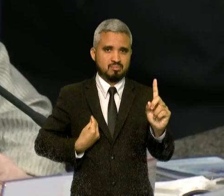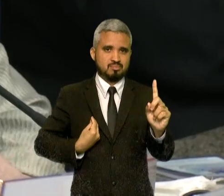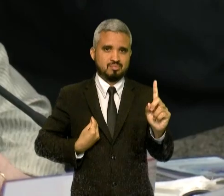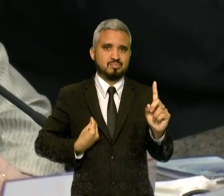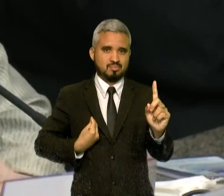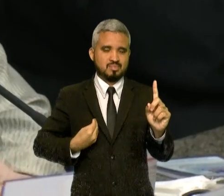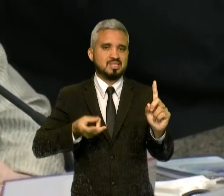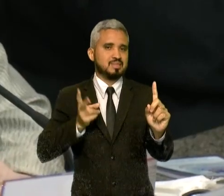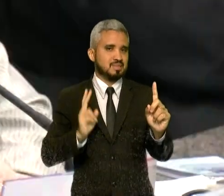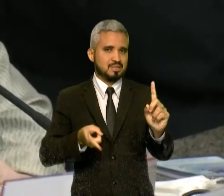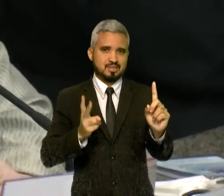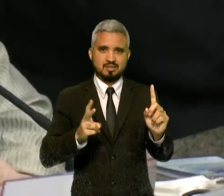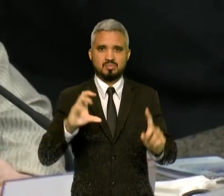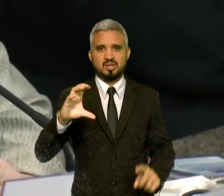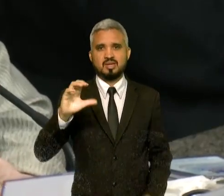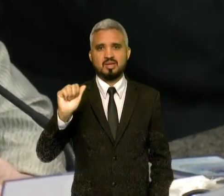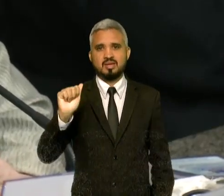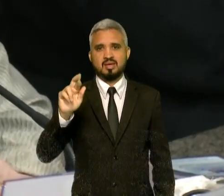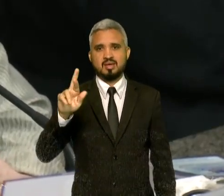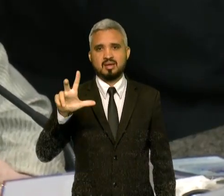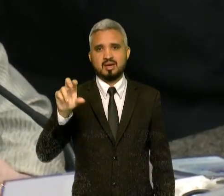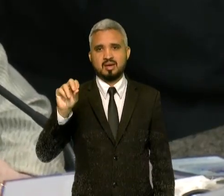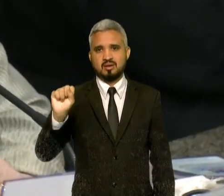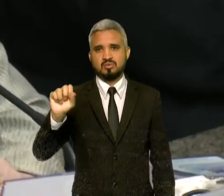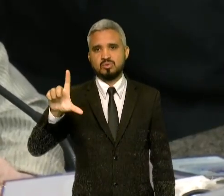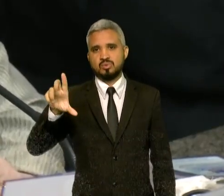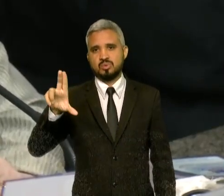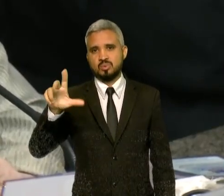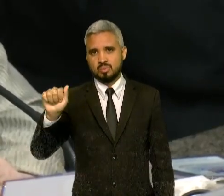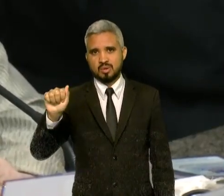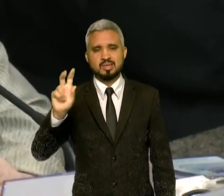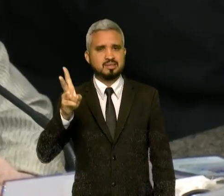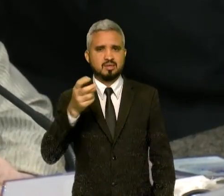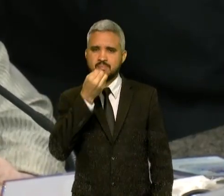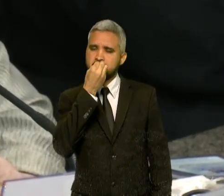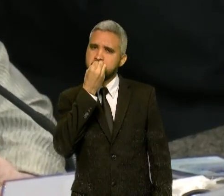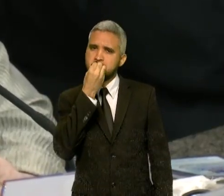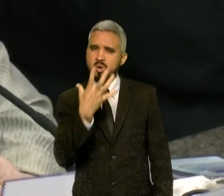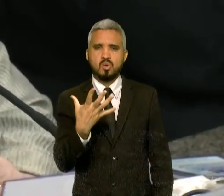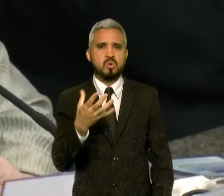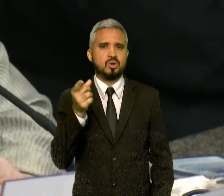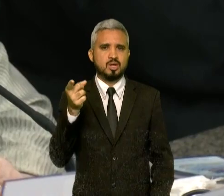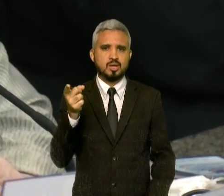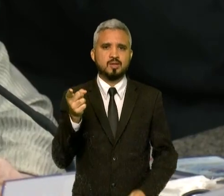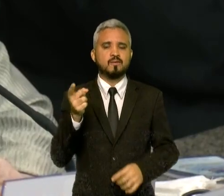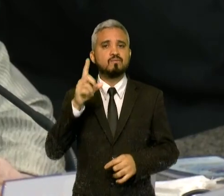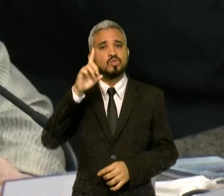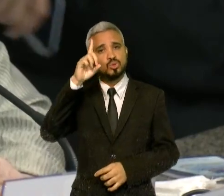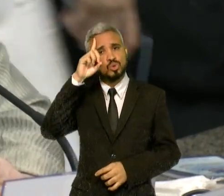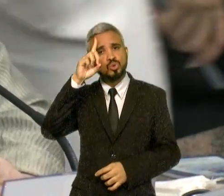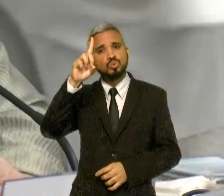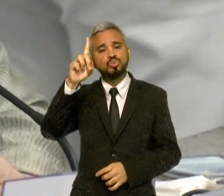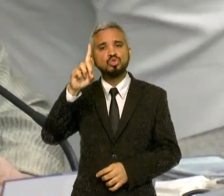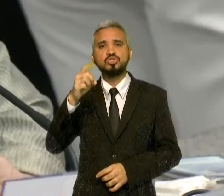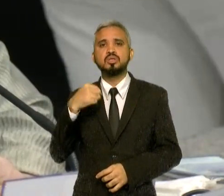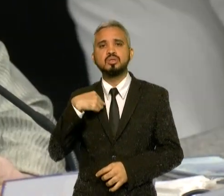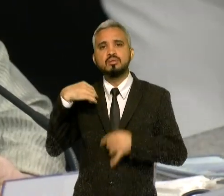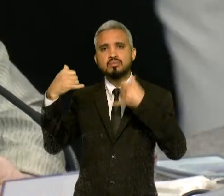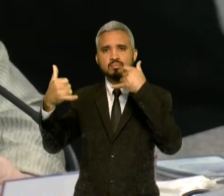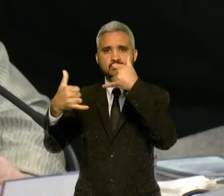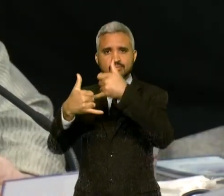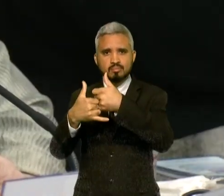testemunha disso. E naquele dia que eu lhe telefonei pedindo um leito no Hospital